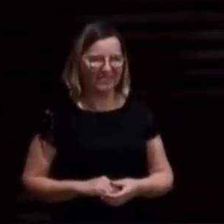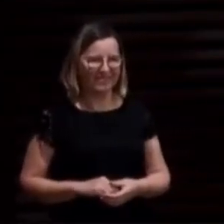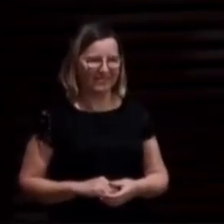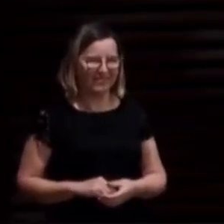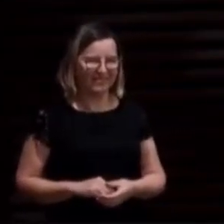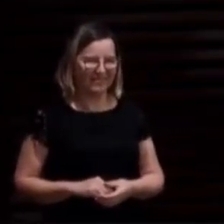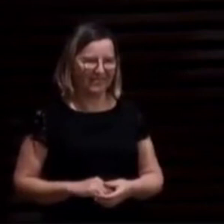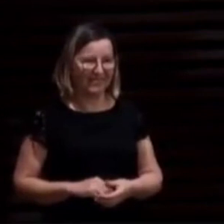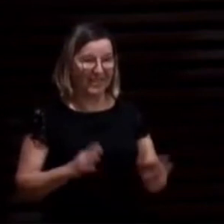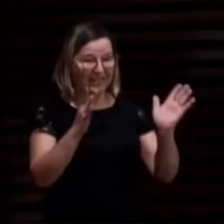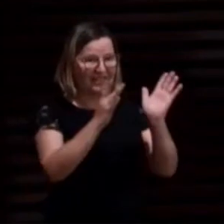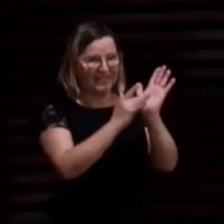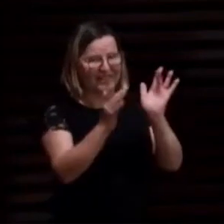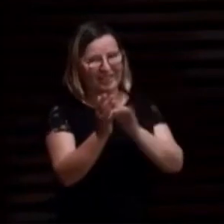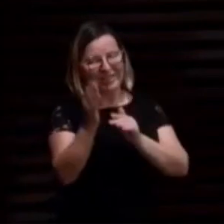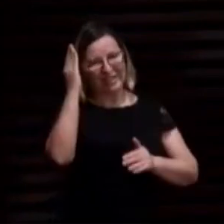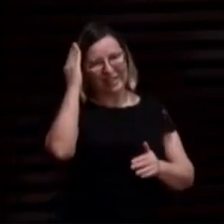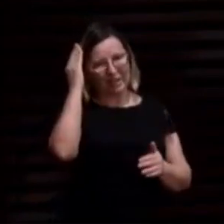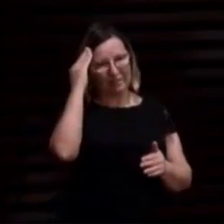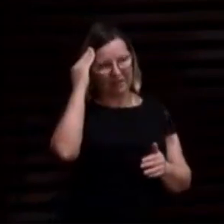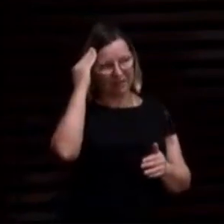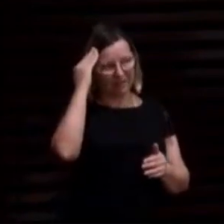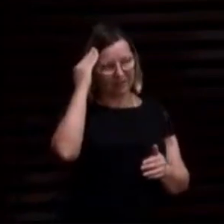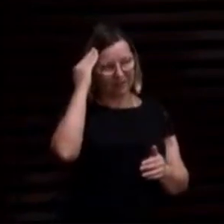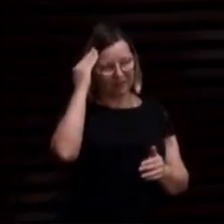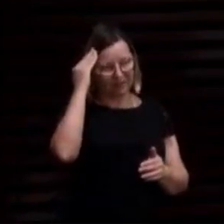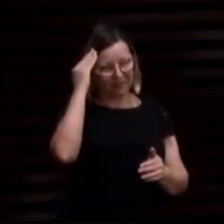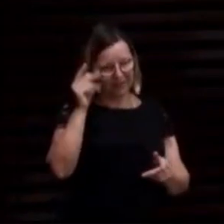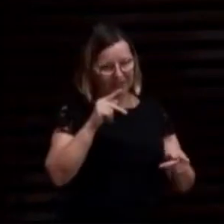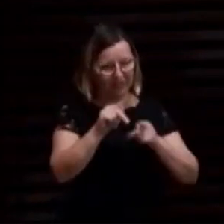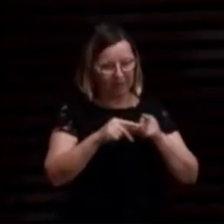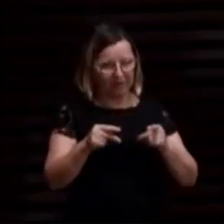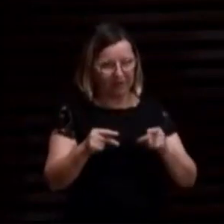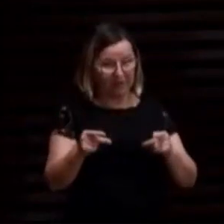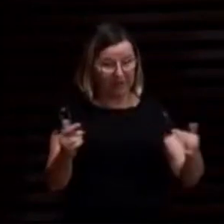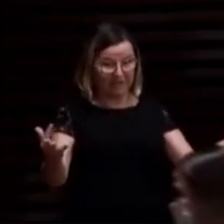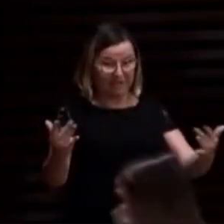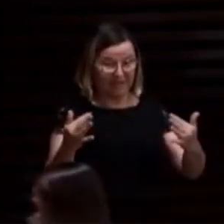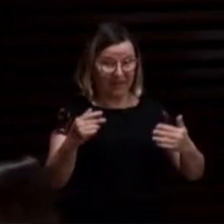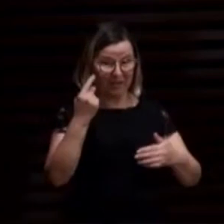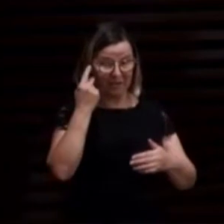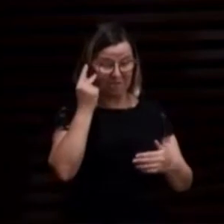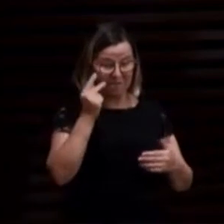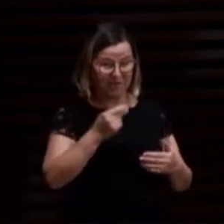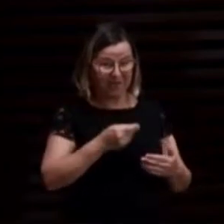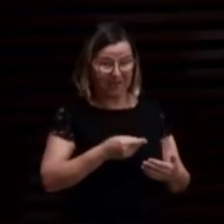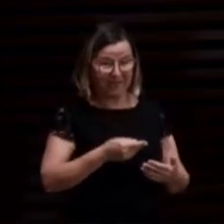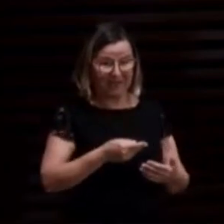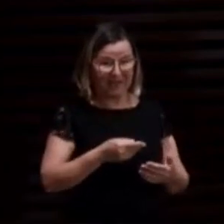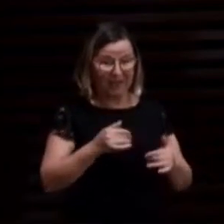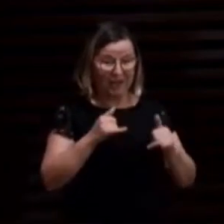Sabendo, pois, Jesus, que estavam para vir com o intuito de arrebatá-lo para o proclamarem